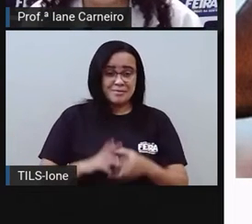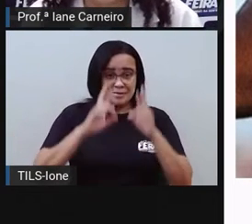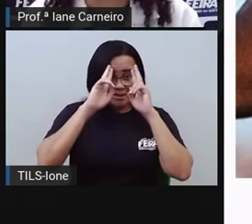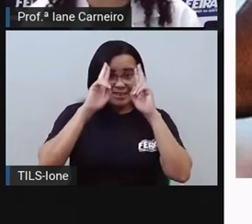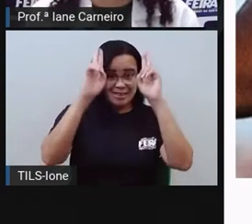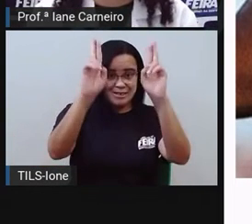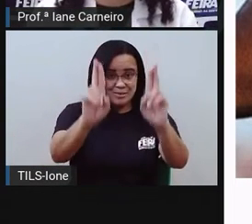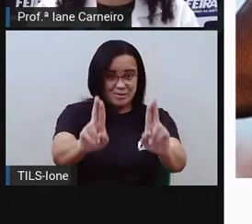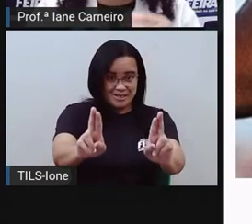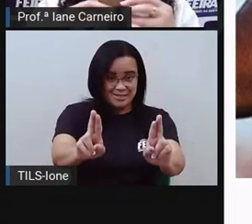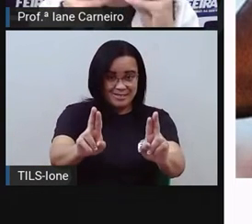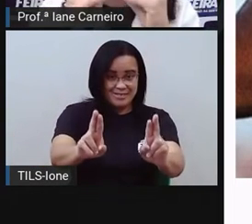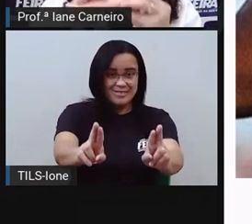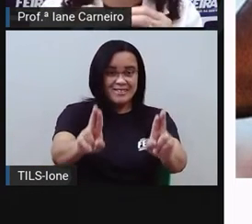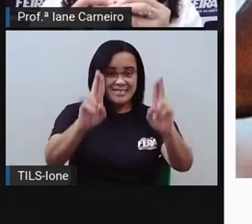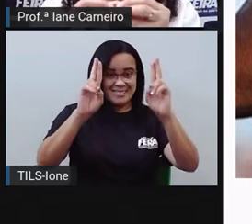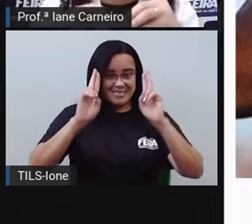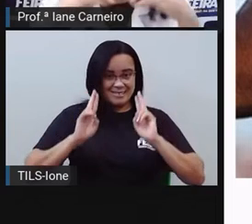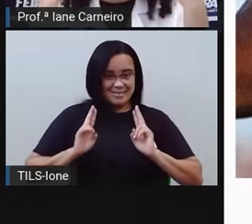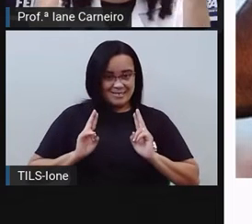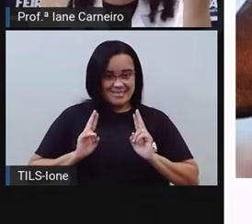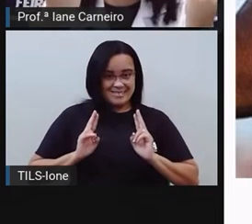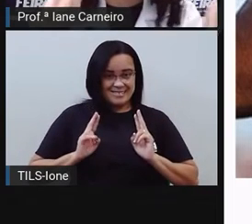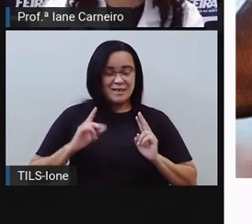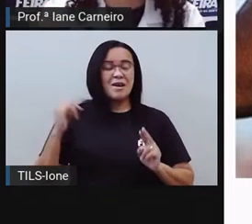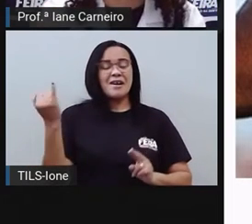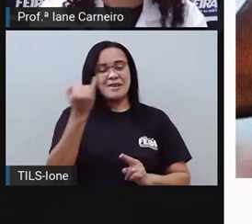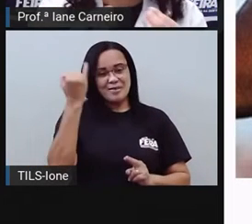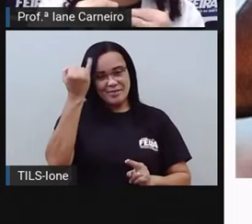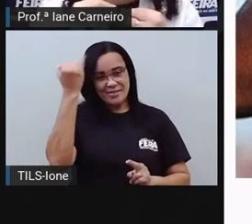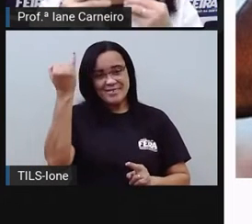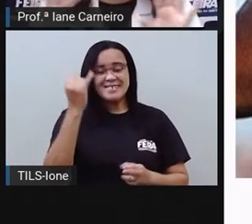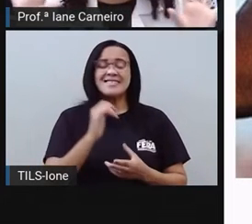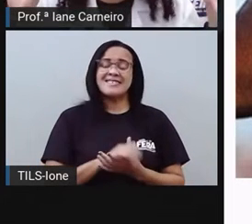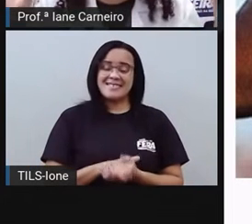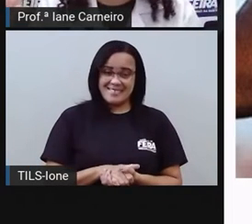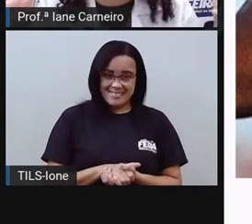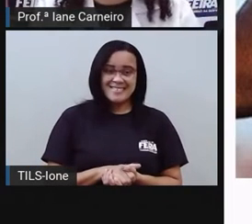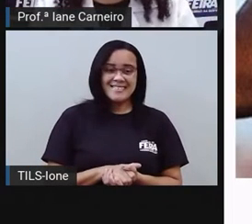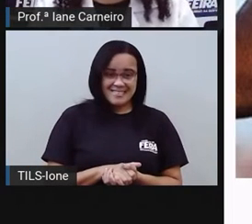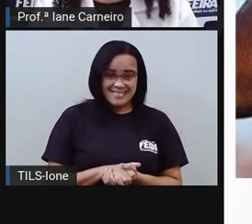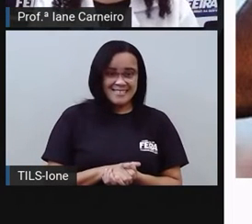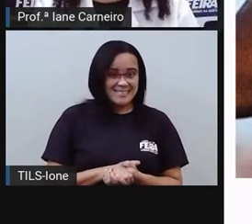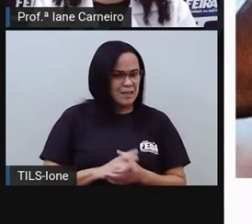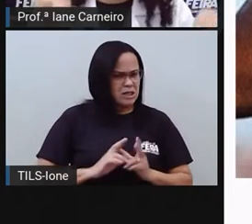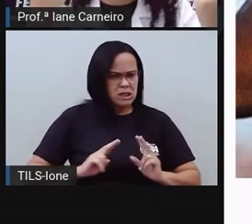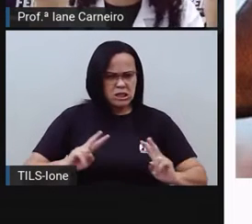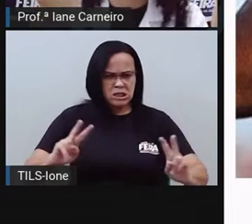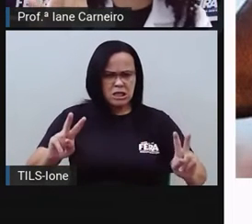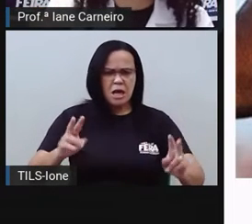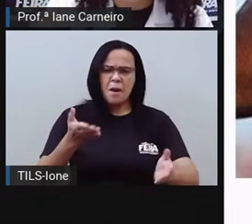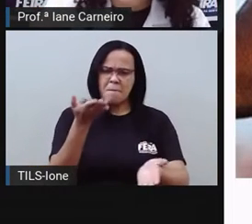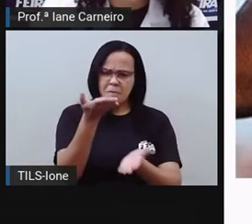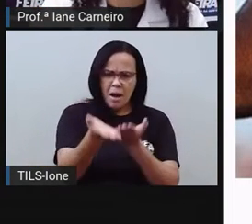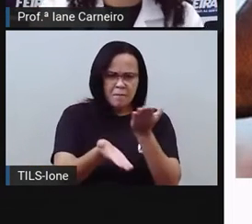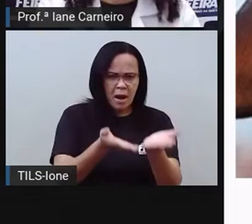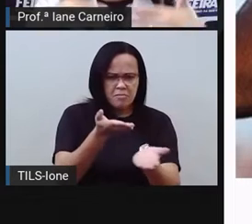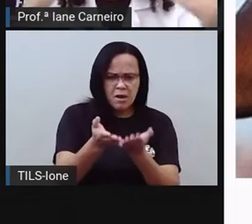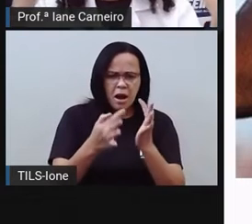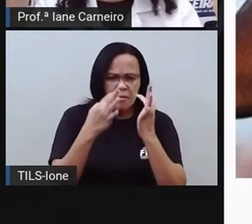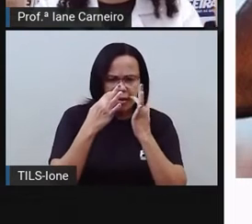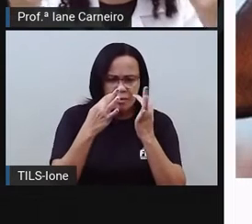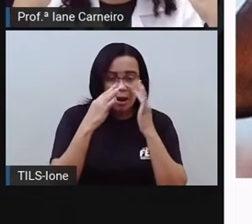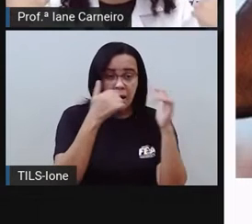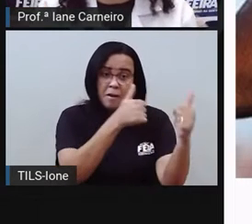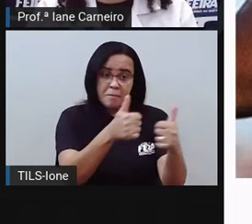também, né? Então, é importante isso, tratar o outro. Eu quero sempre ser bem tratada, então eu vou tratar todo mundo